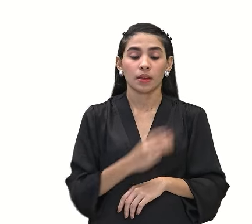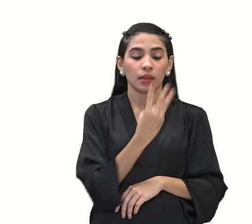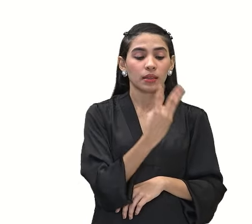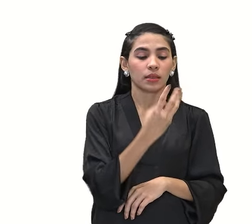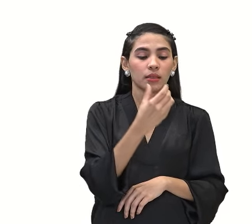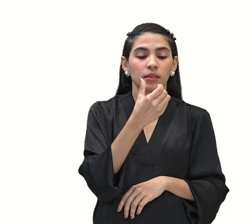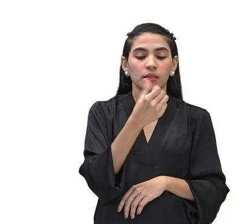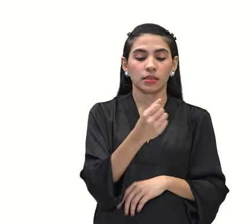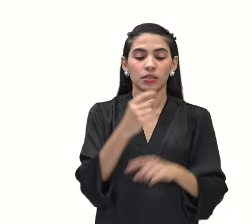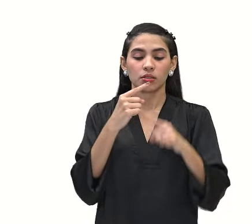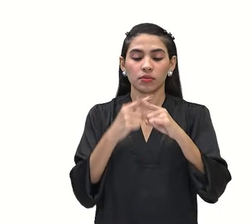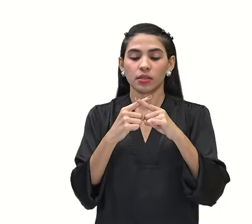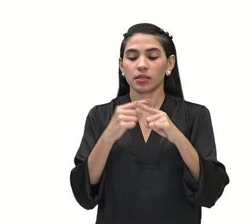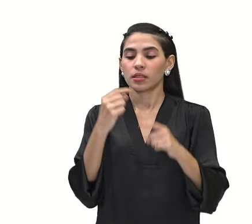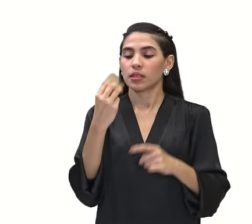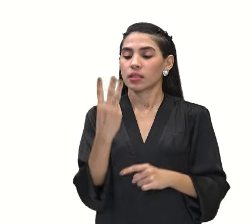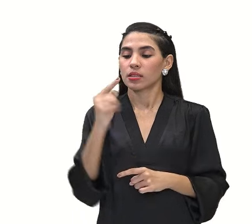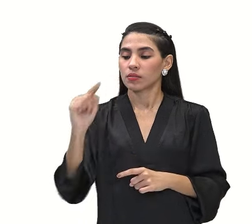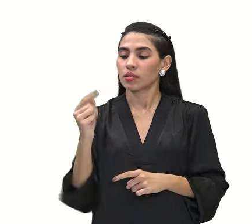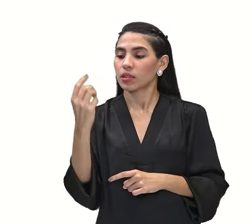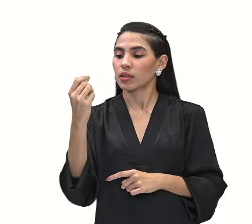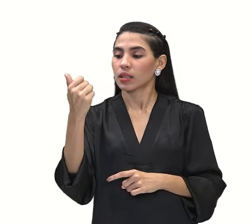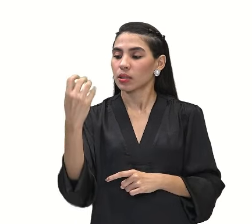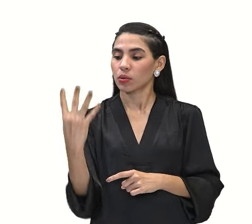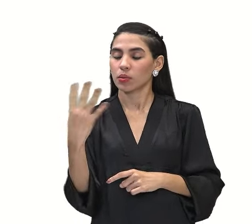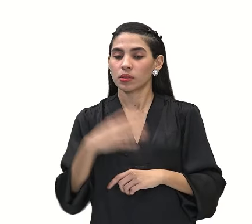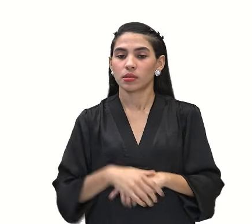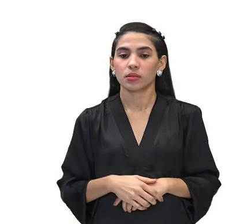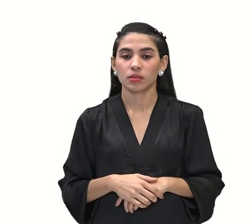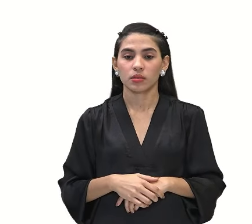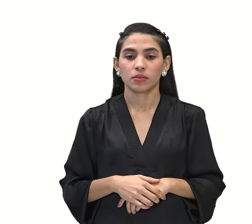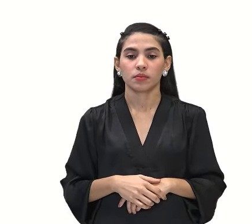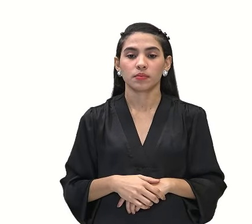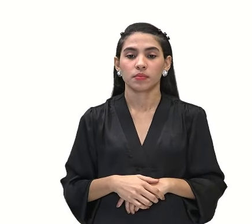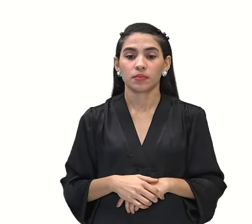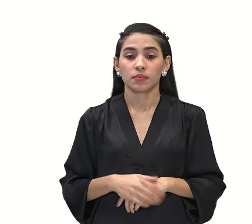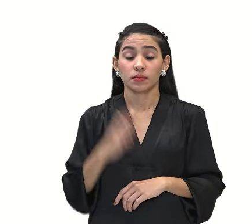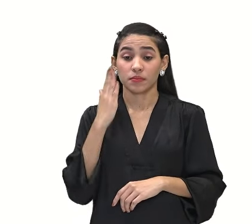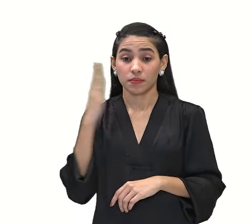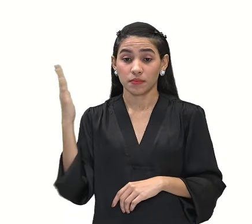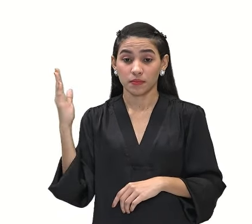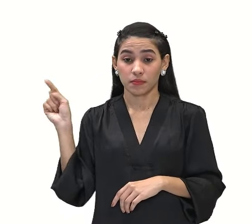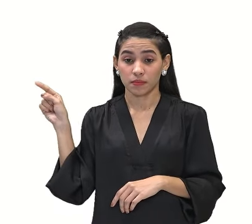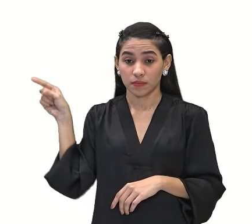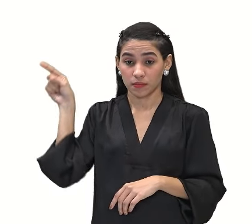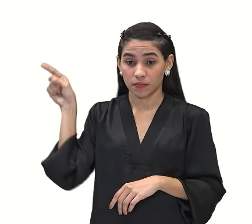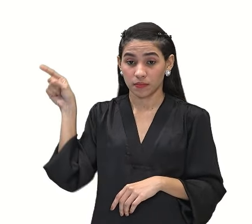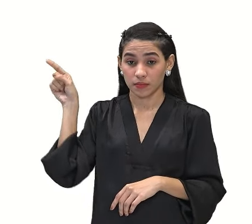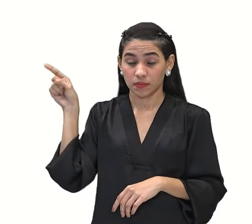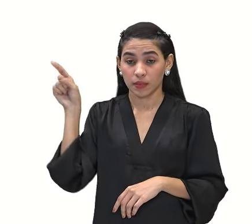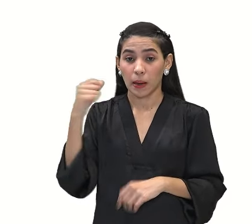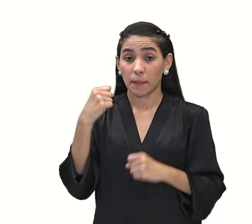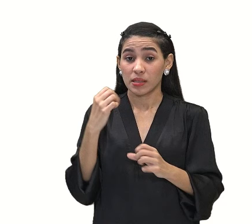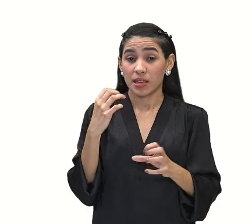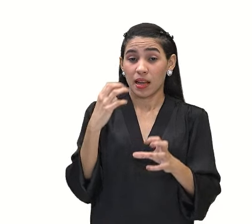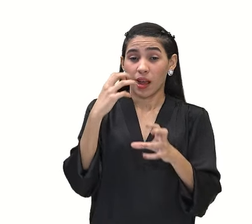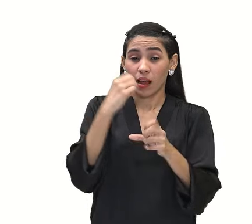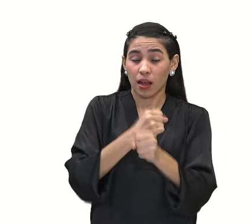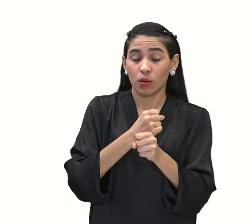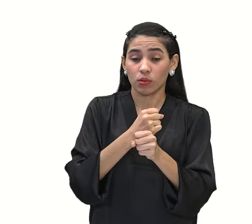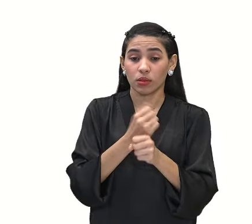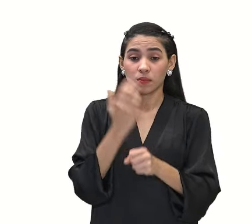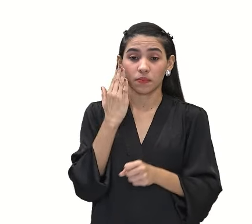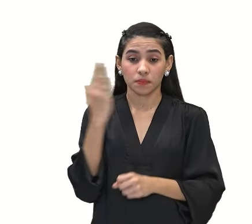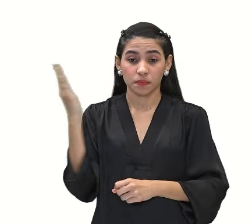x 3,14 vamos fazer essa conta 4 x 6 24 vão 2 4 x 3 12